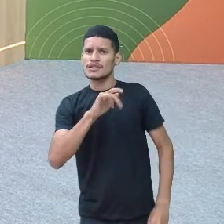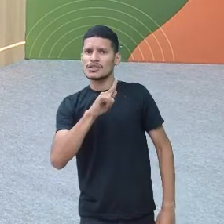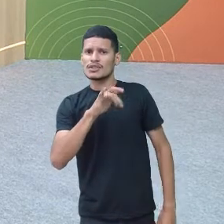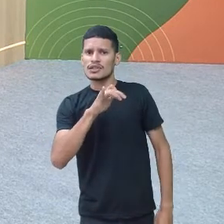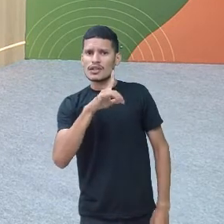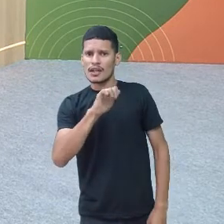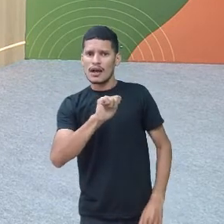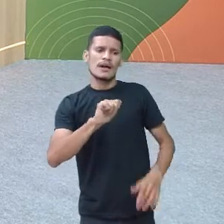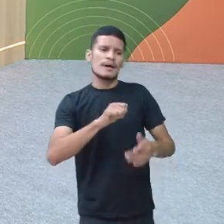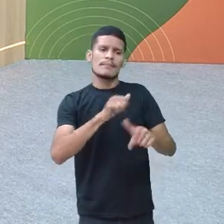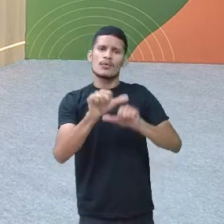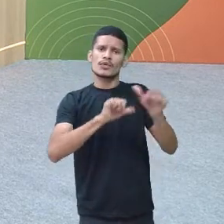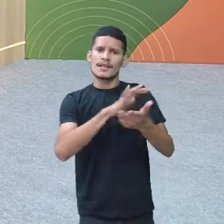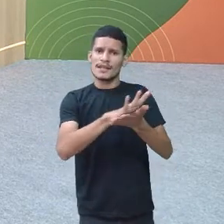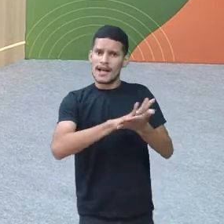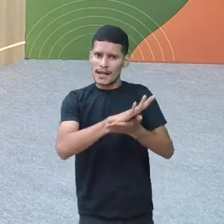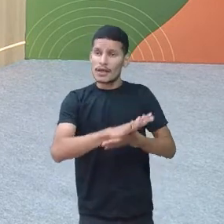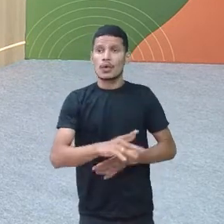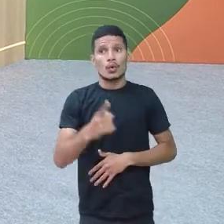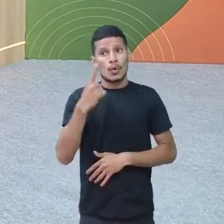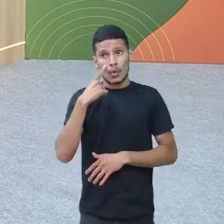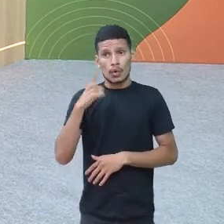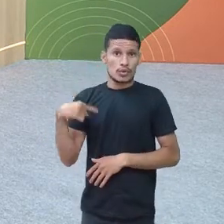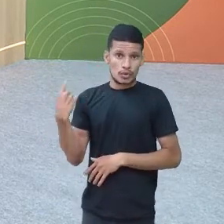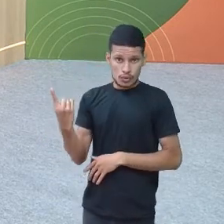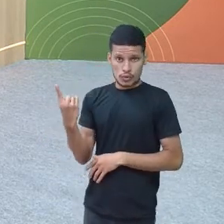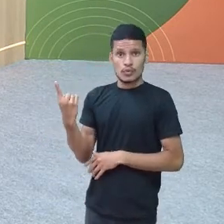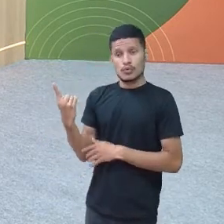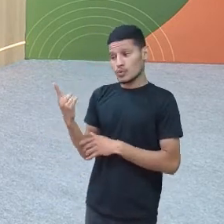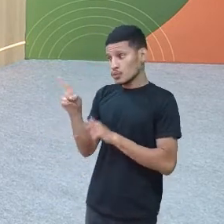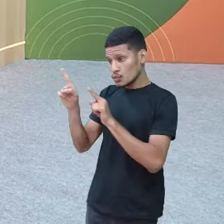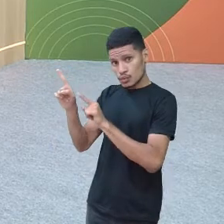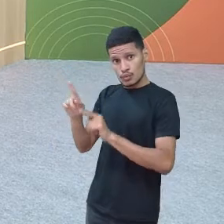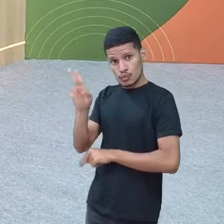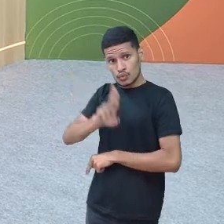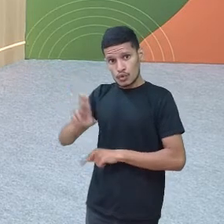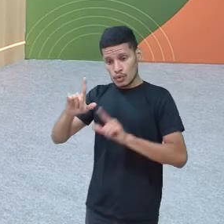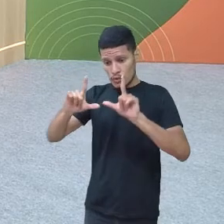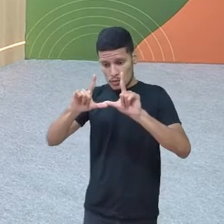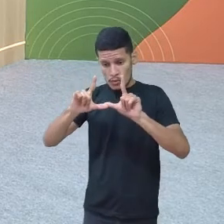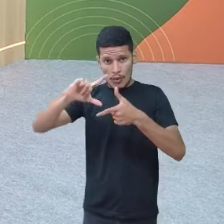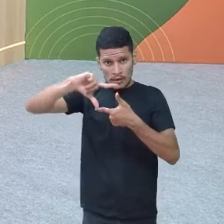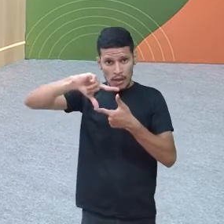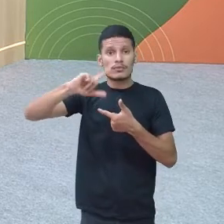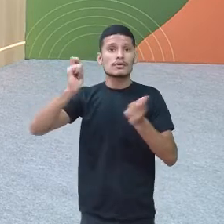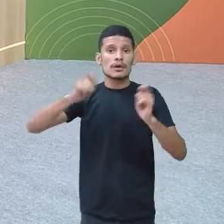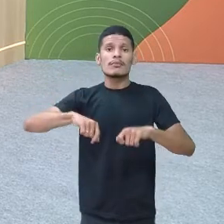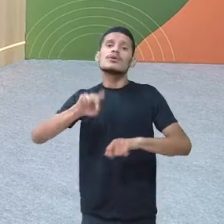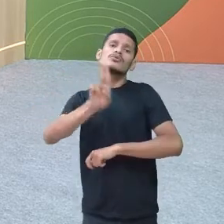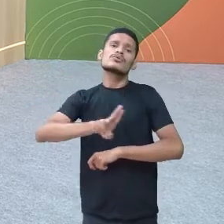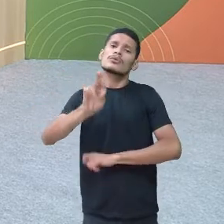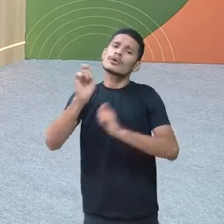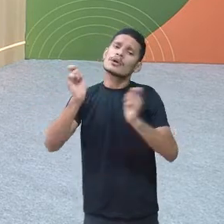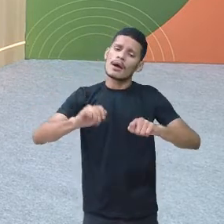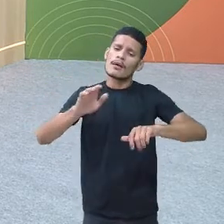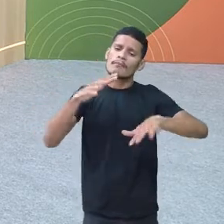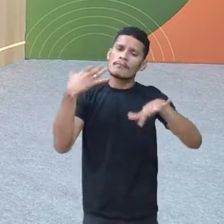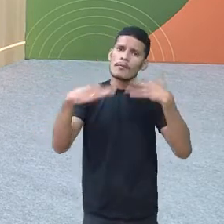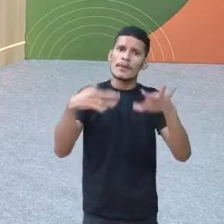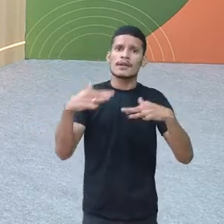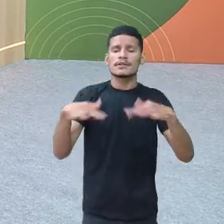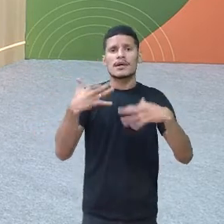não alteravam? E aí, quando a gente fez a utilização do quadrado, a gente percebeu que eu conseguiria fazer a movimentação,